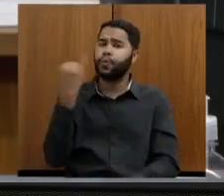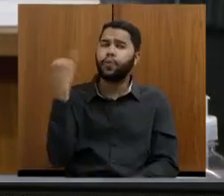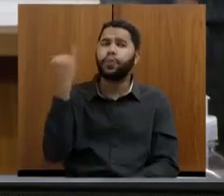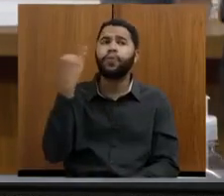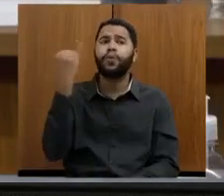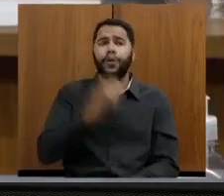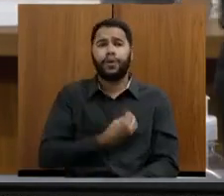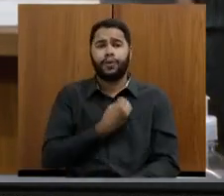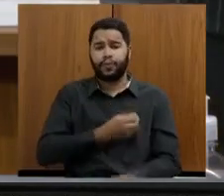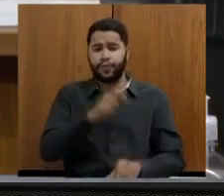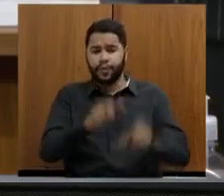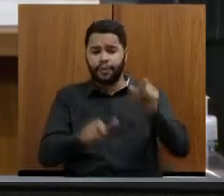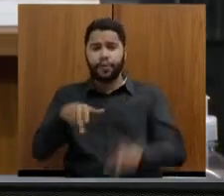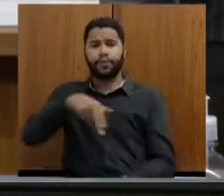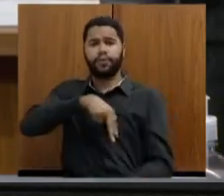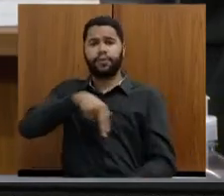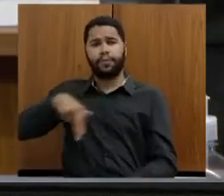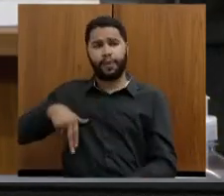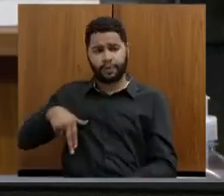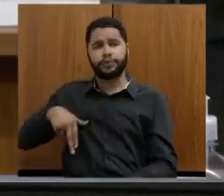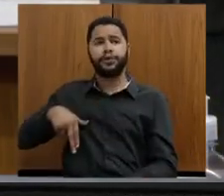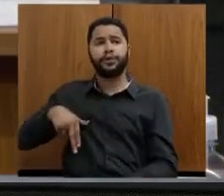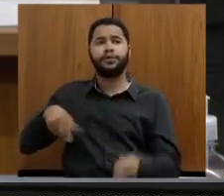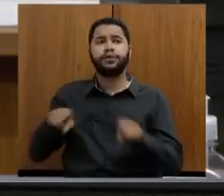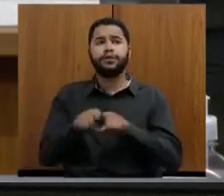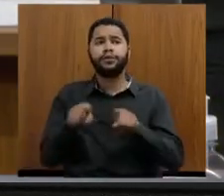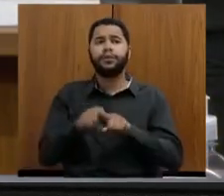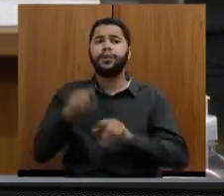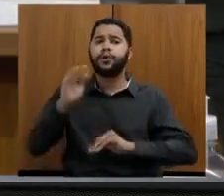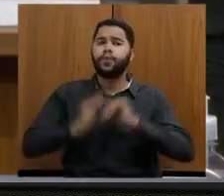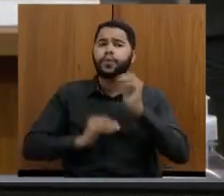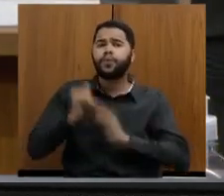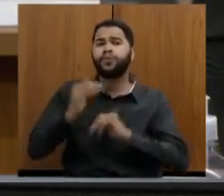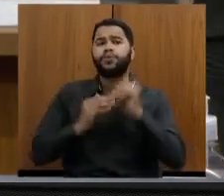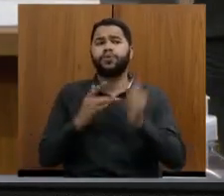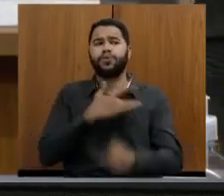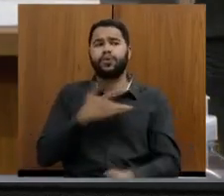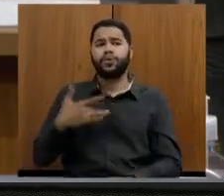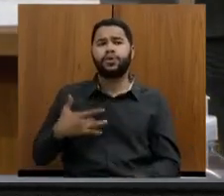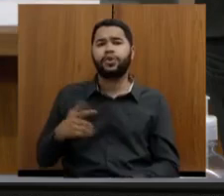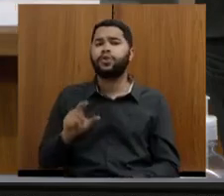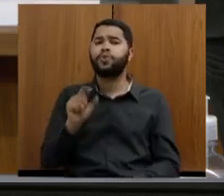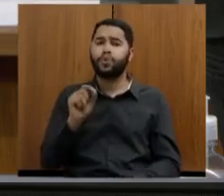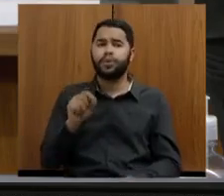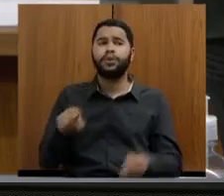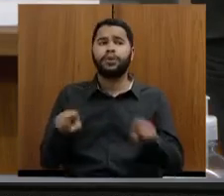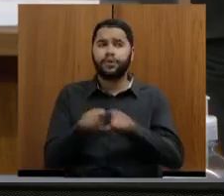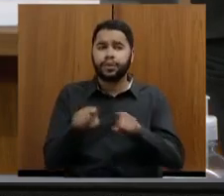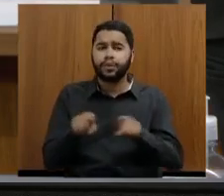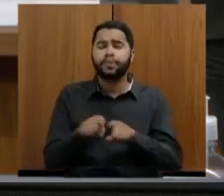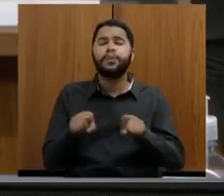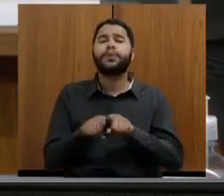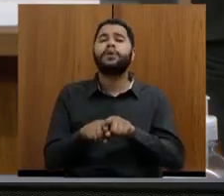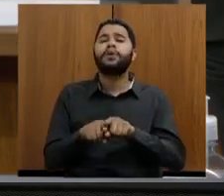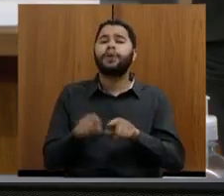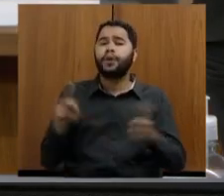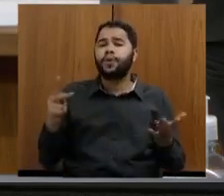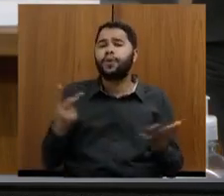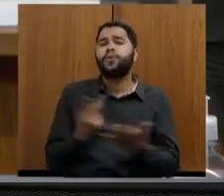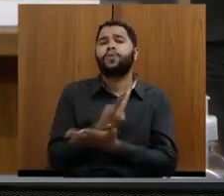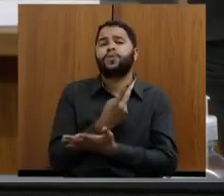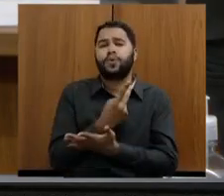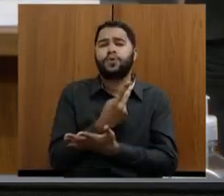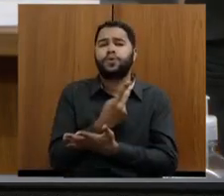para a vida daqueles pacientes como se profissionais da Saúde fossem e por isso houve